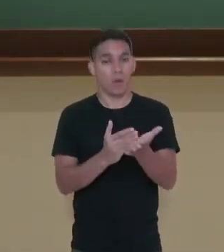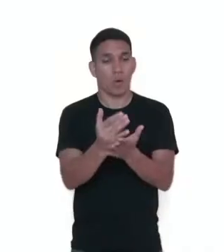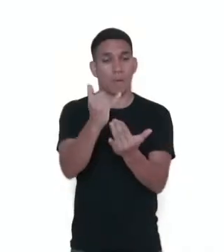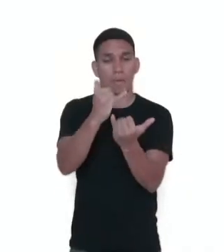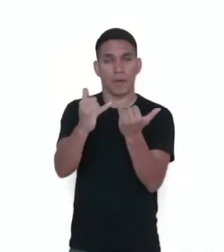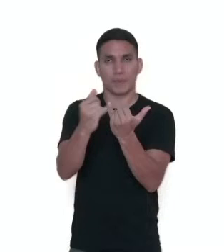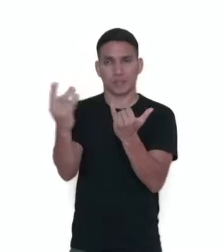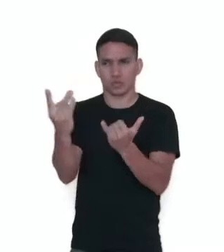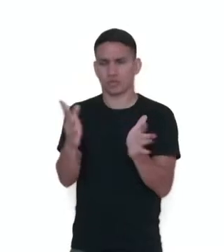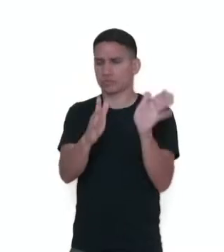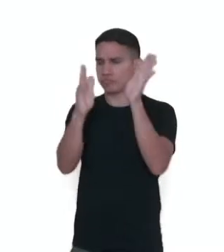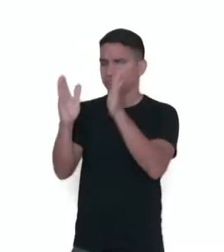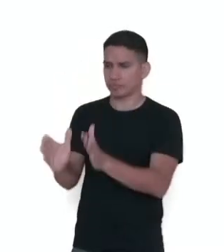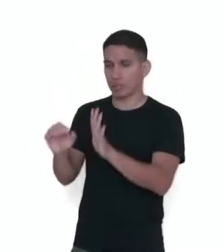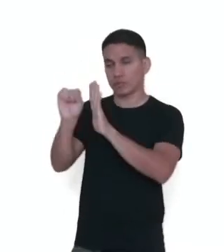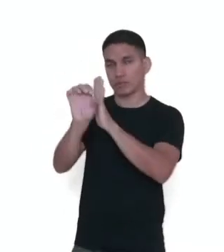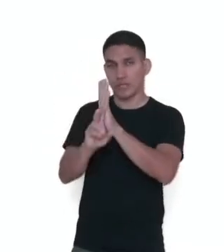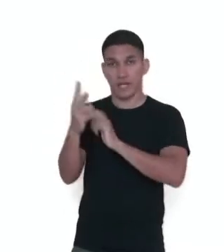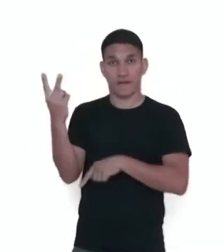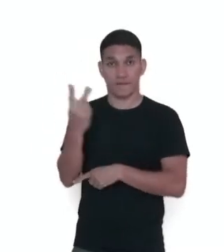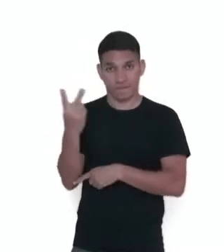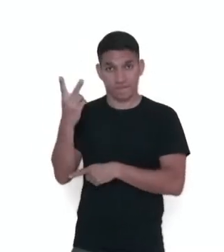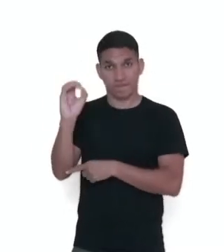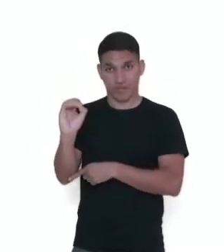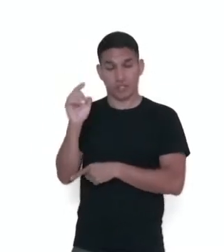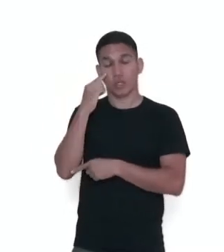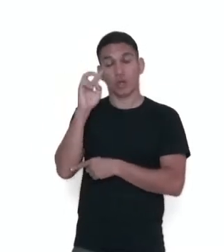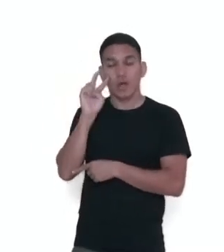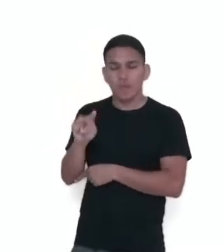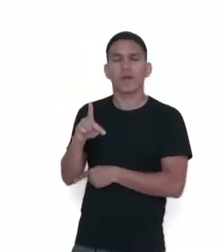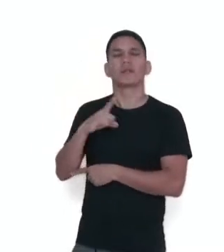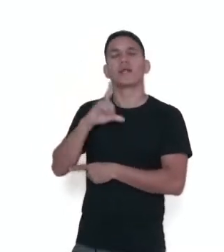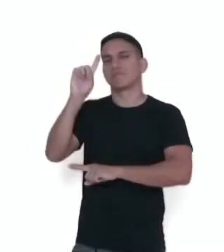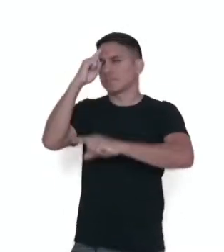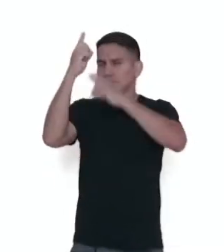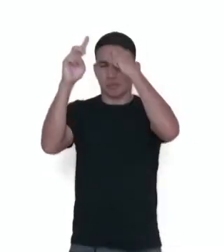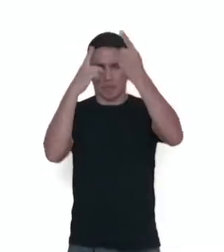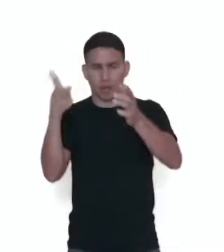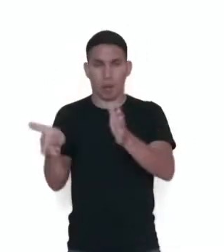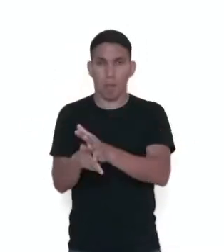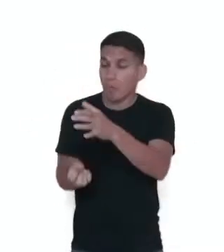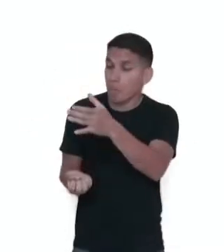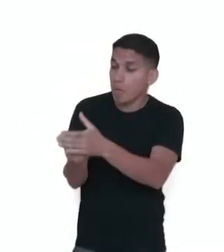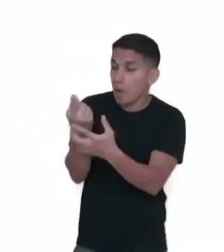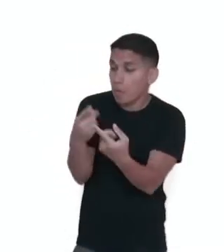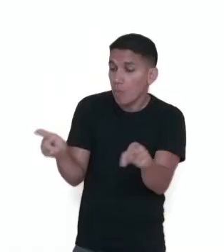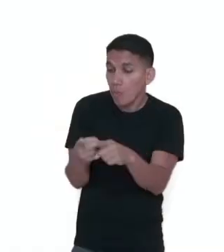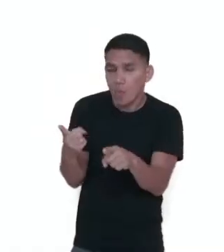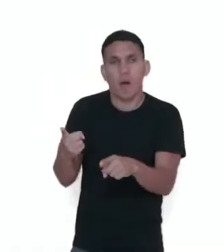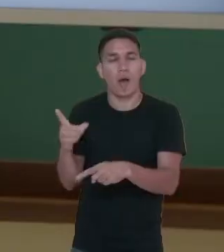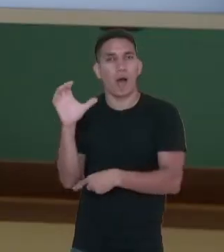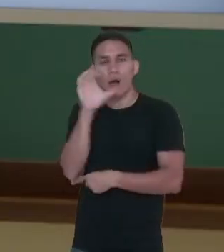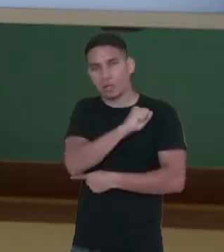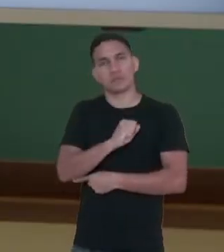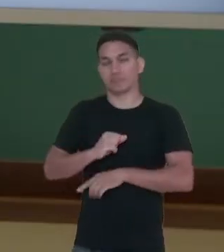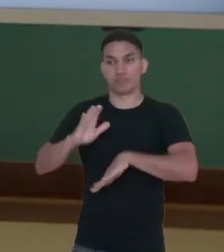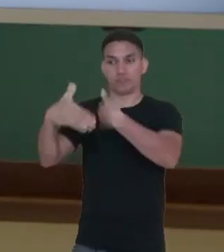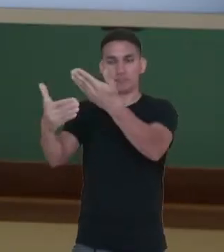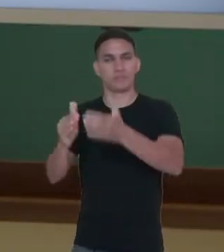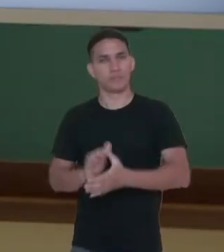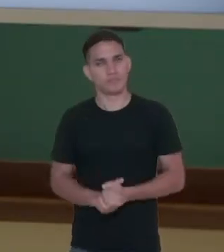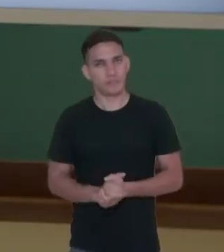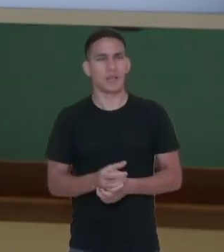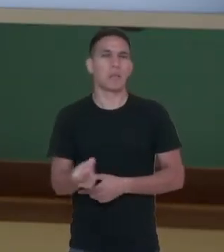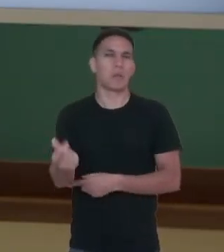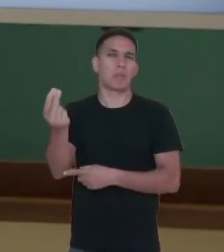metade do século XX, o processo inventivo na composição musical intensifica rapidamente.